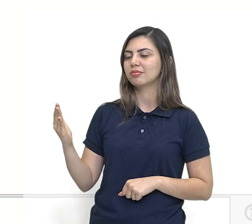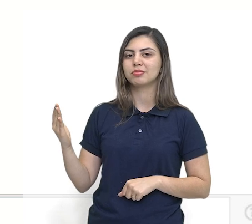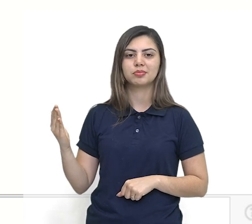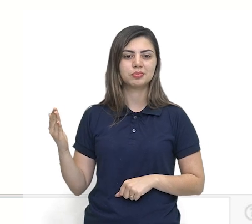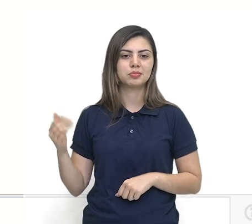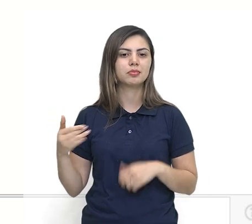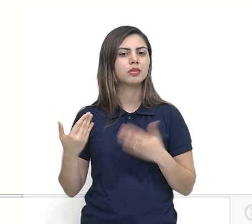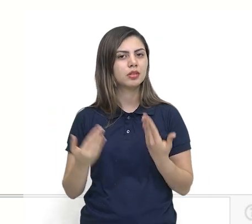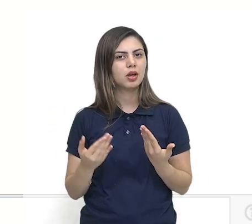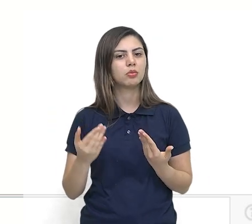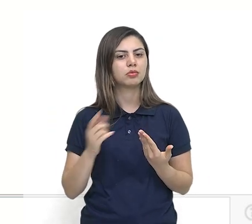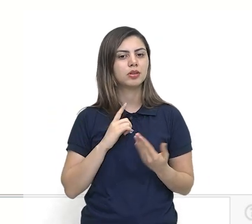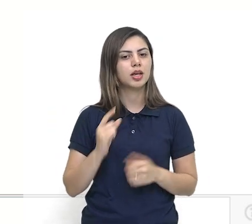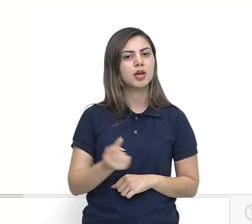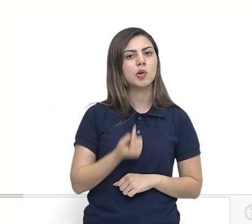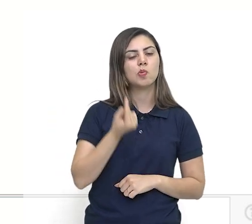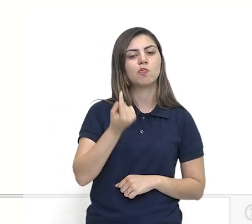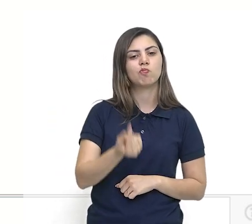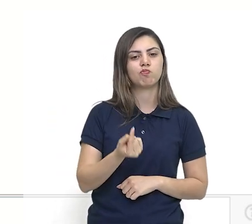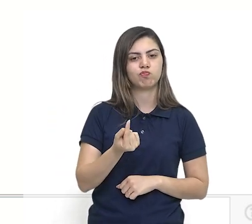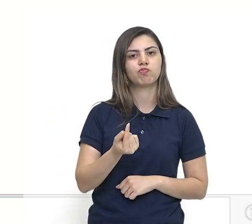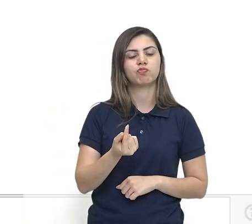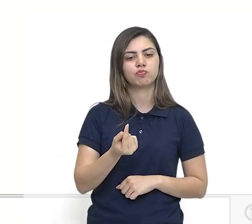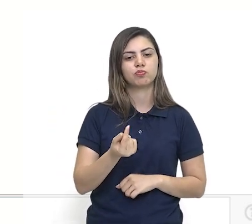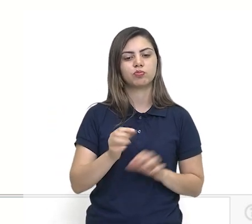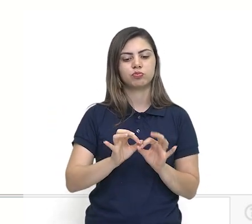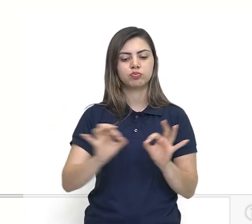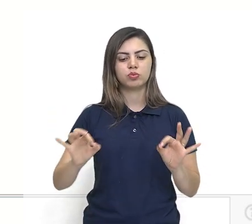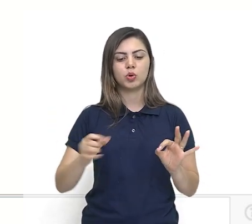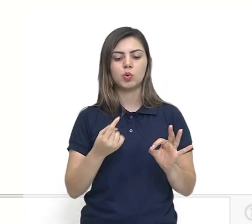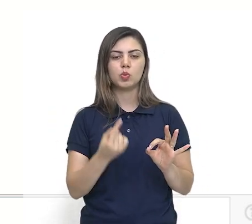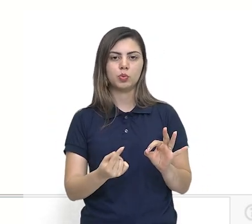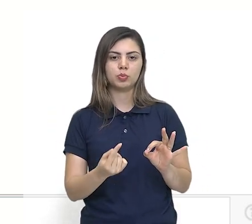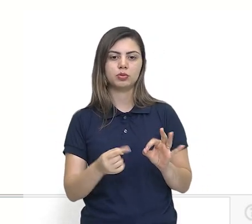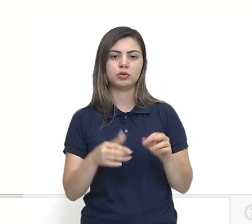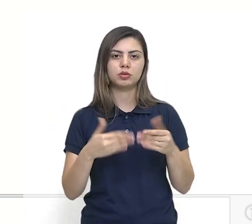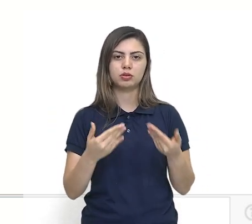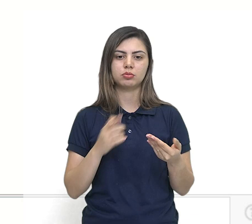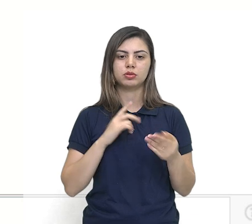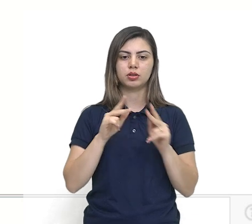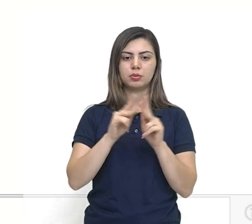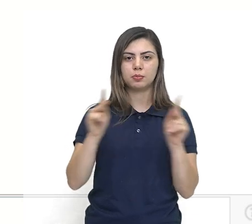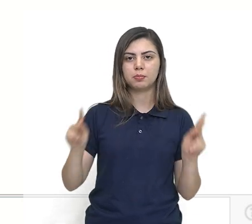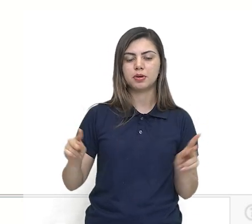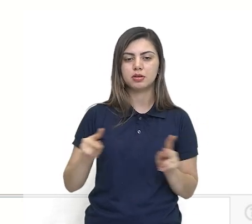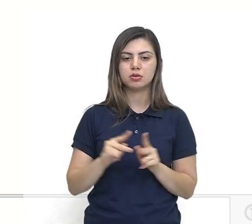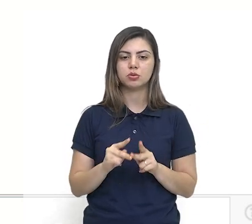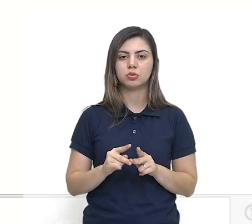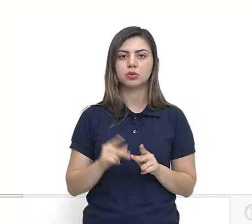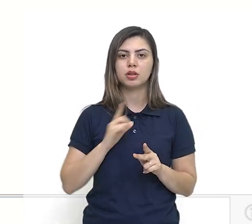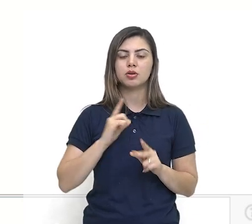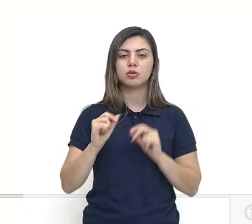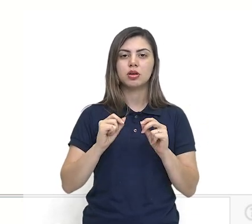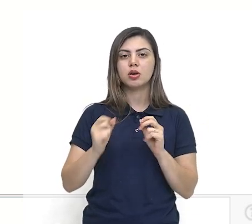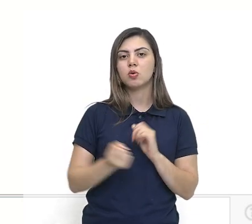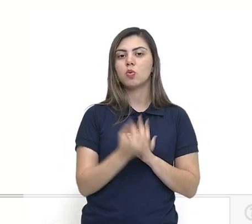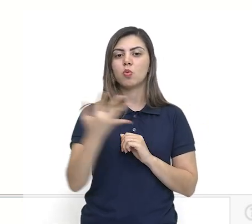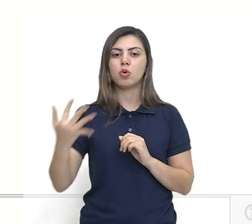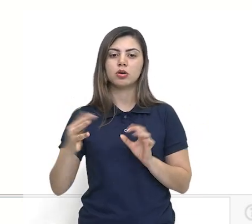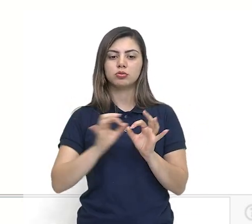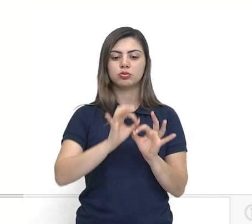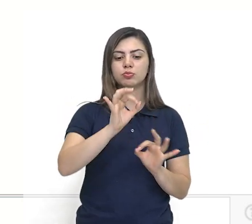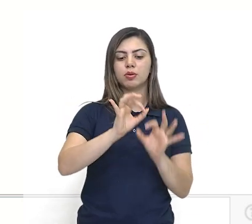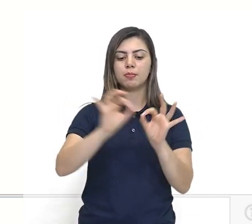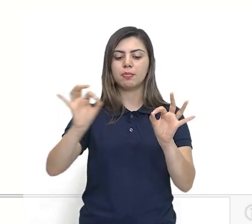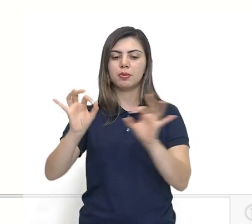O quadrado é 1. Então o perímetro vai ser o número de lados, que é 4, que multiplica 1.